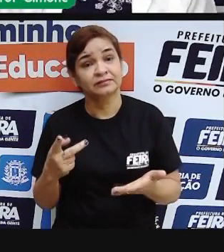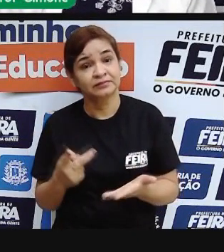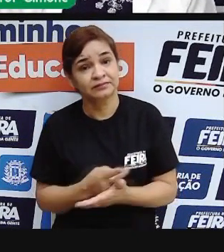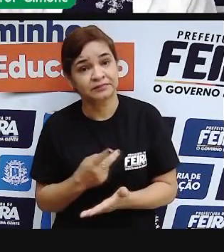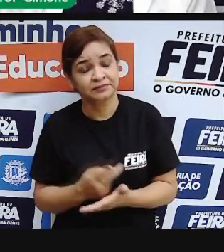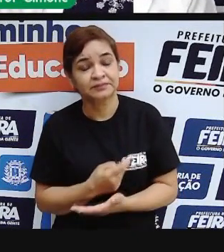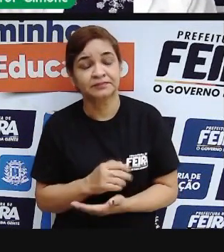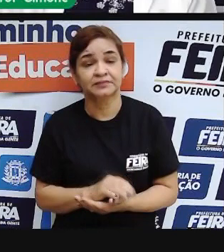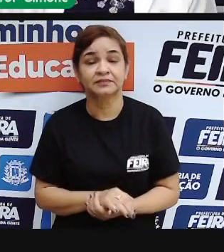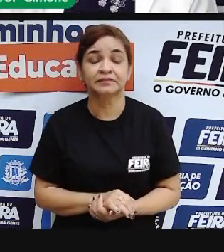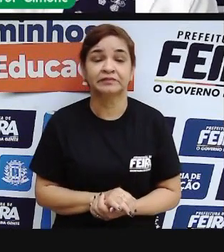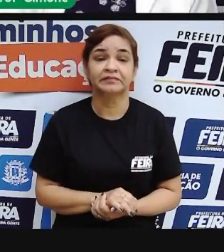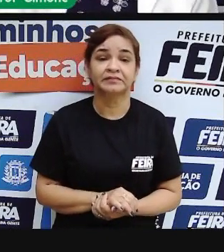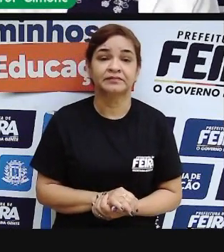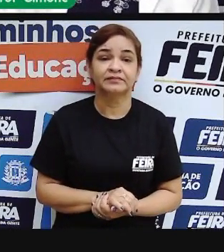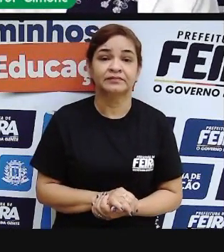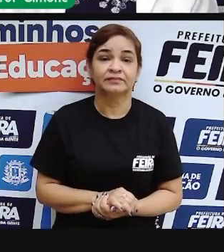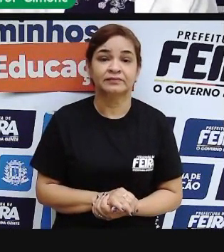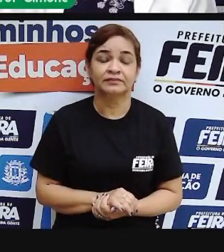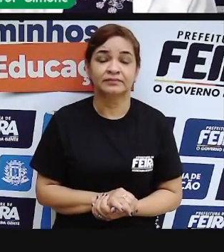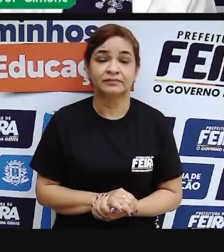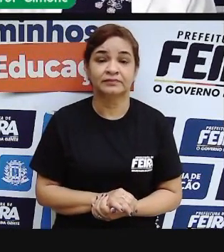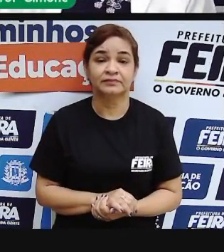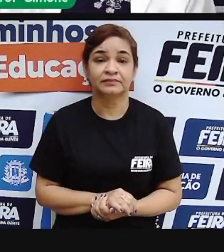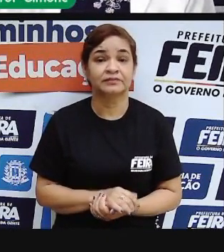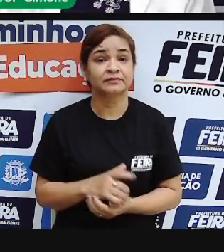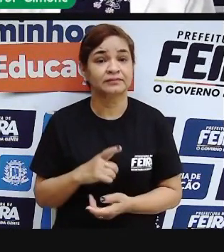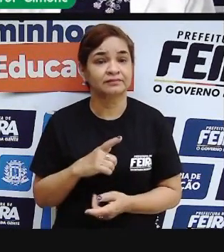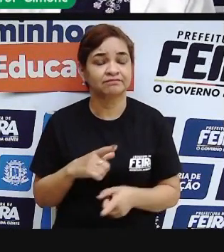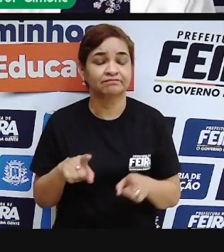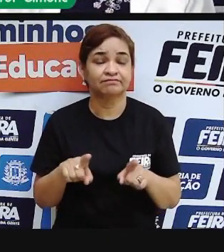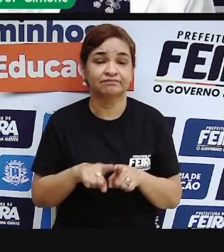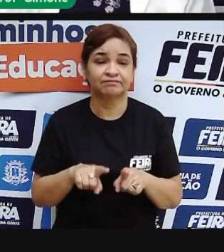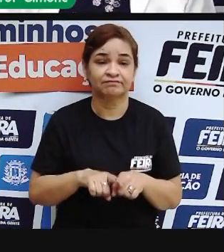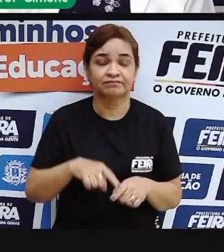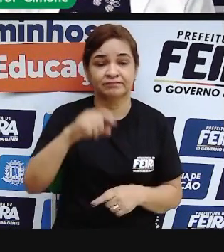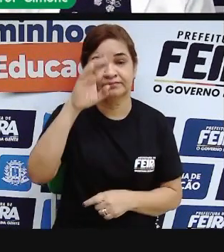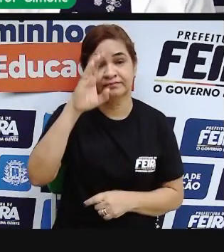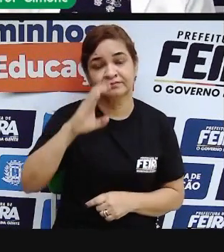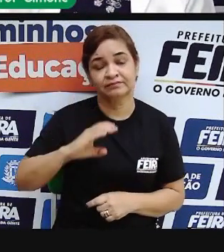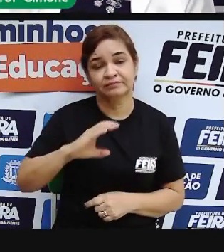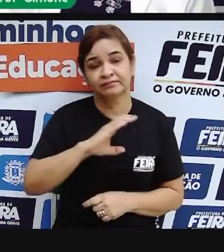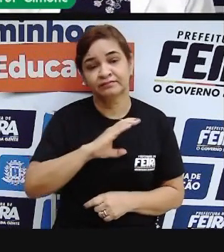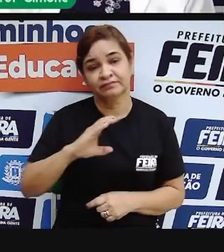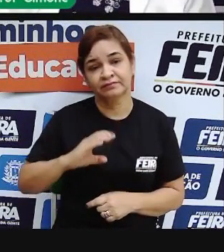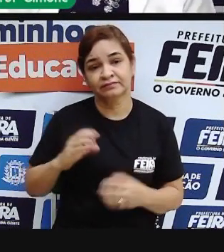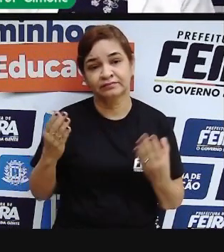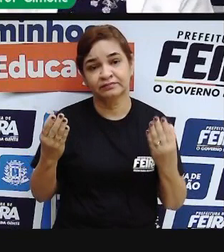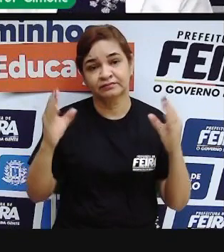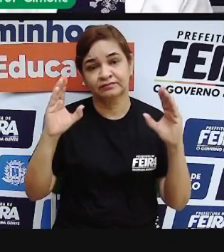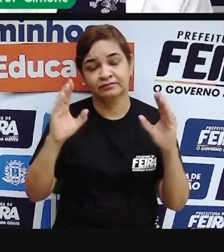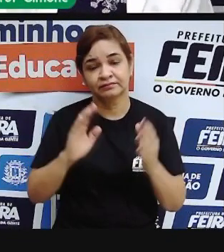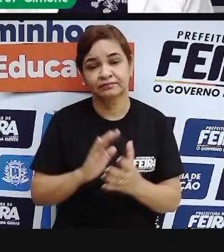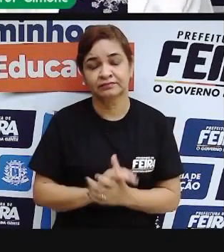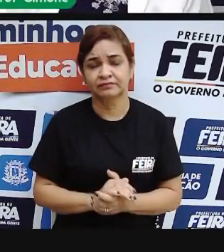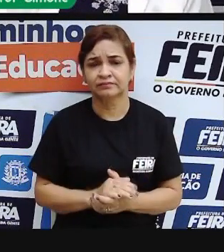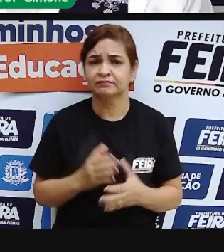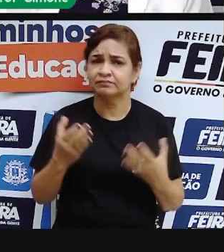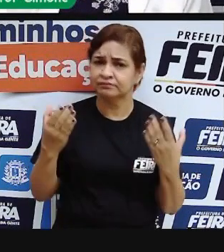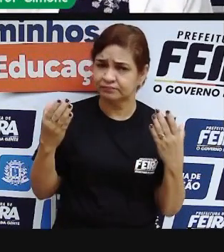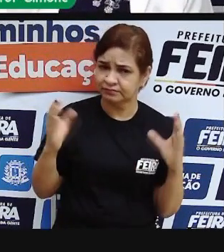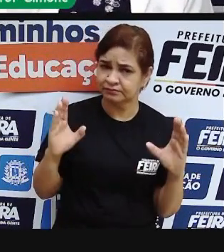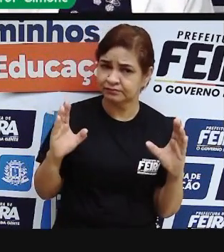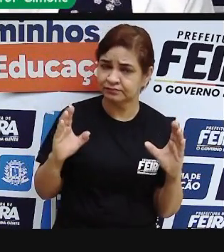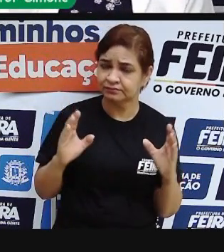junino. Tem a parte religiosa da festa, né? Como eu disse a vocês, os festejos